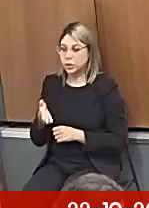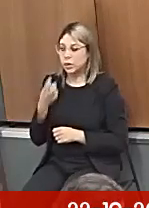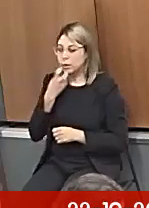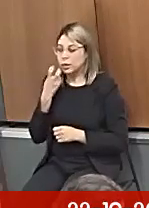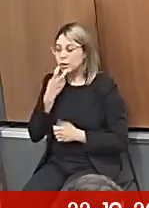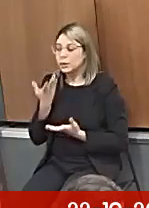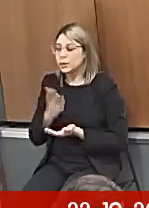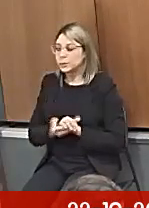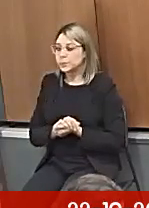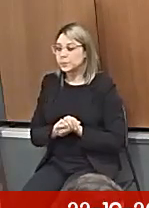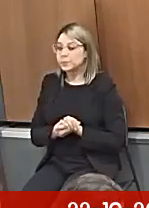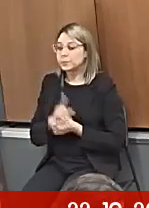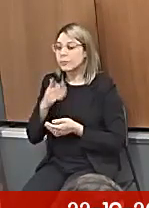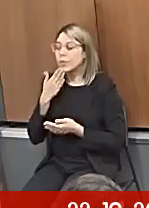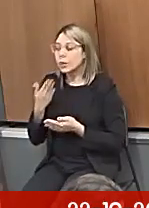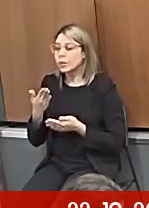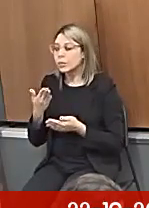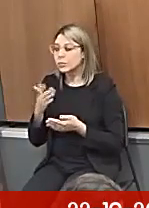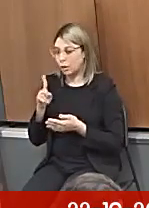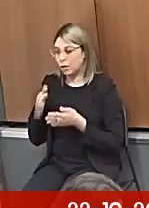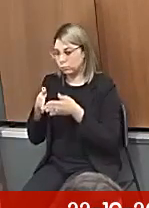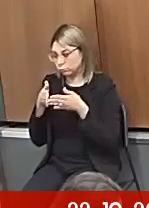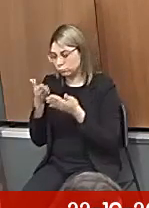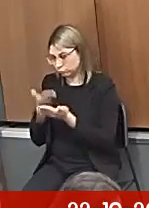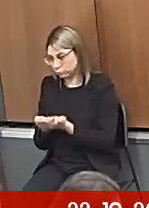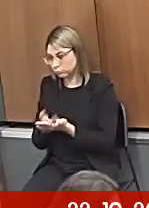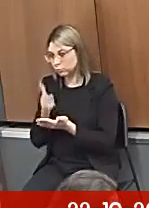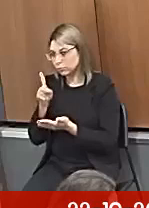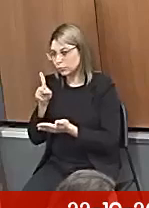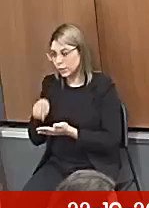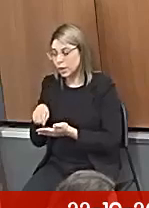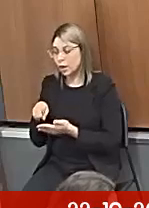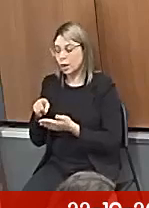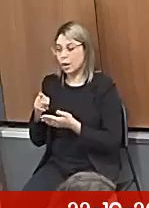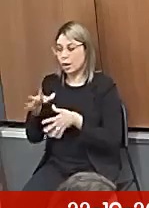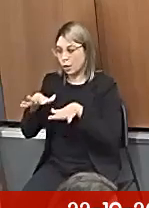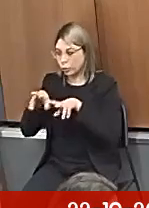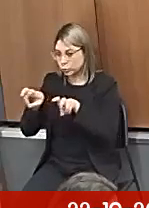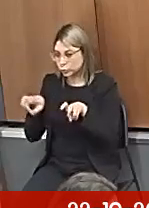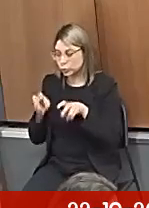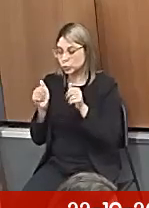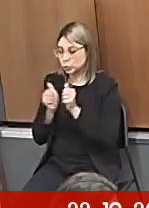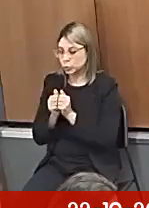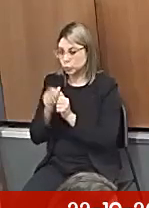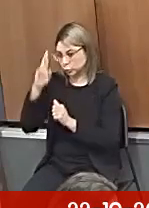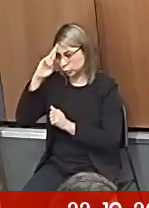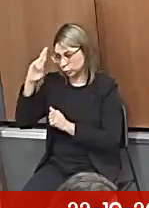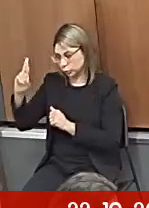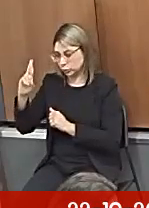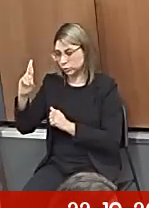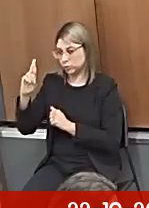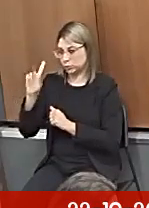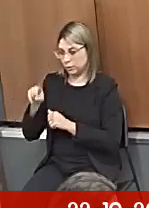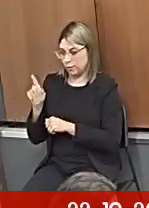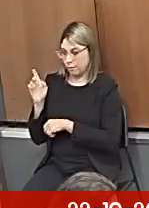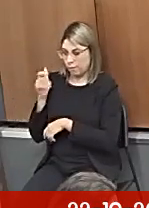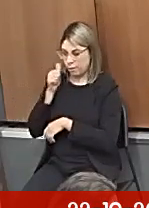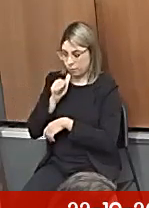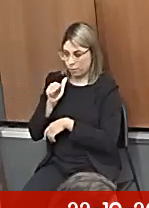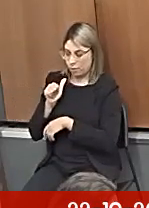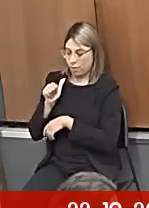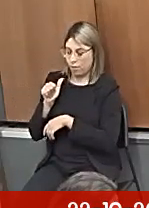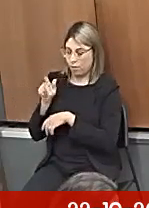oral. Esse pedido é uma audiência com a diretoria do SINEP, que hoje está representada pela